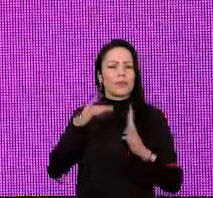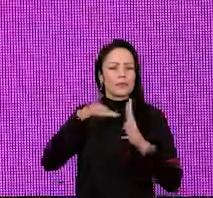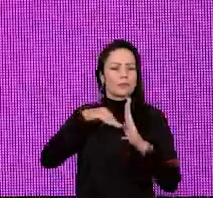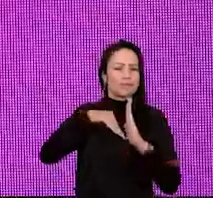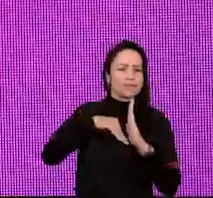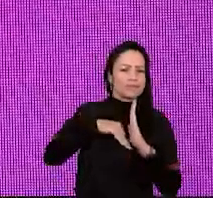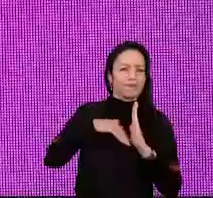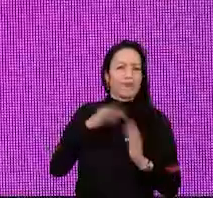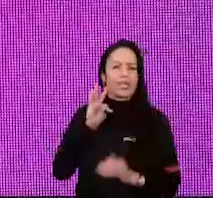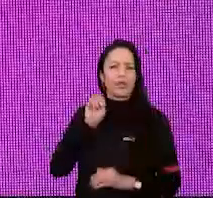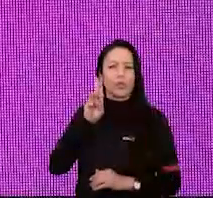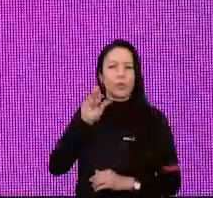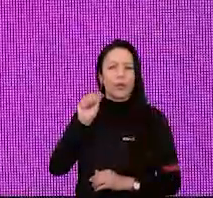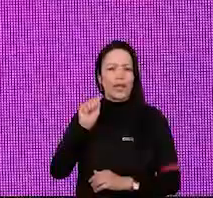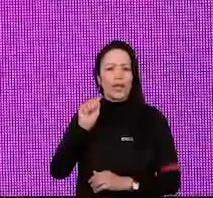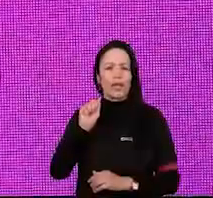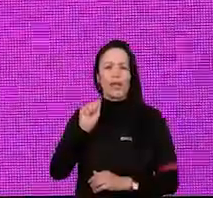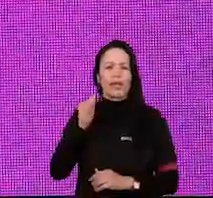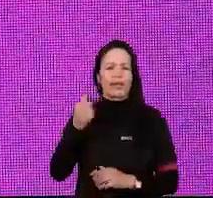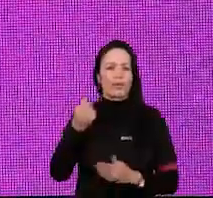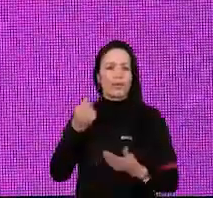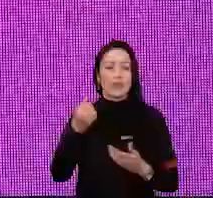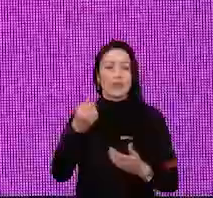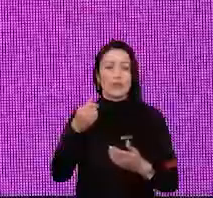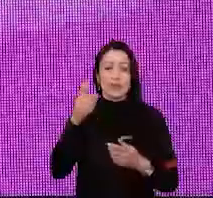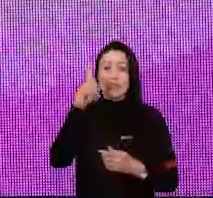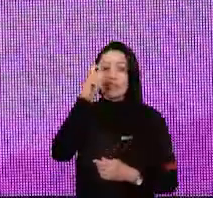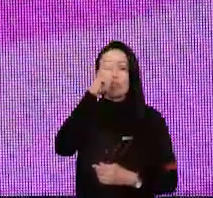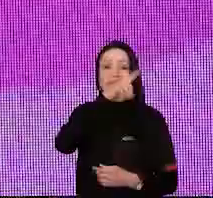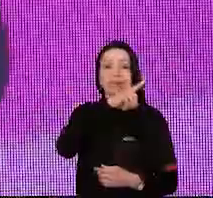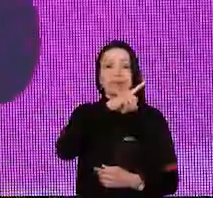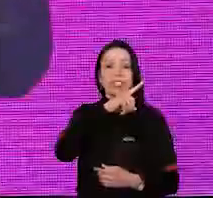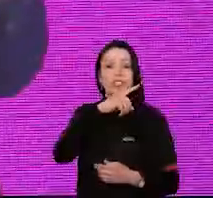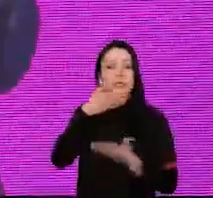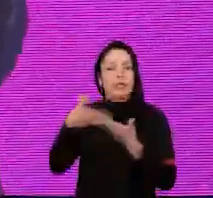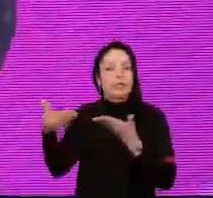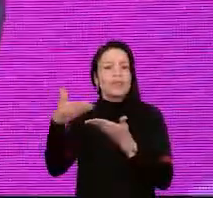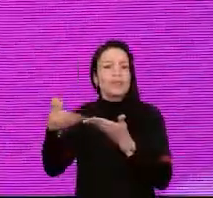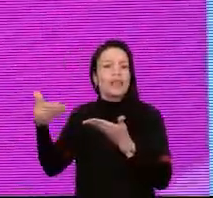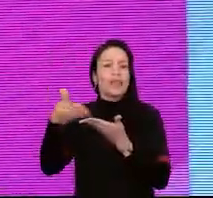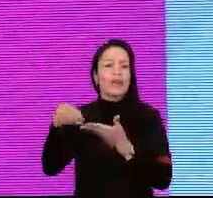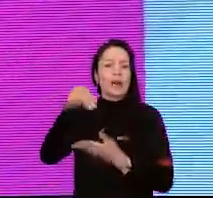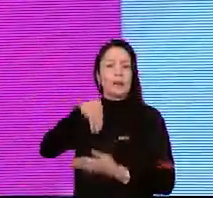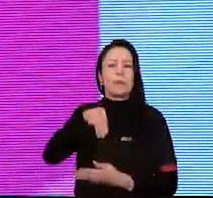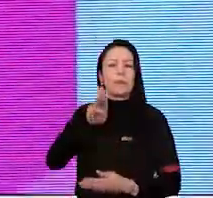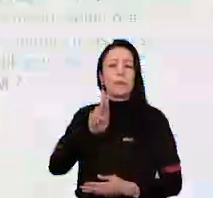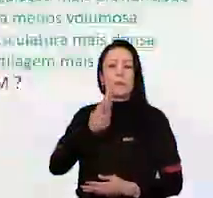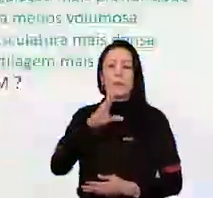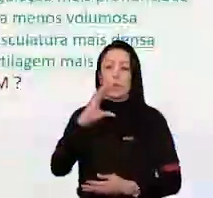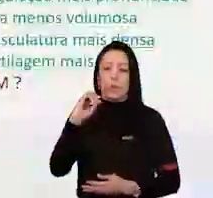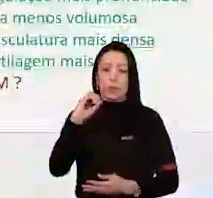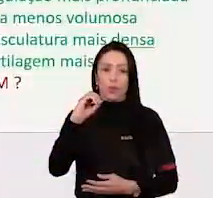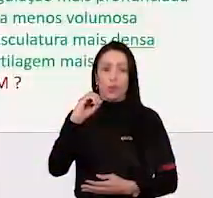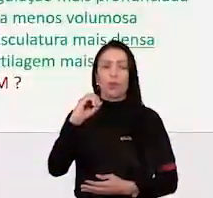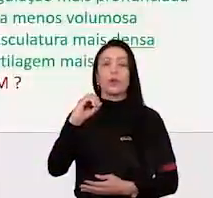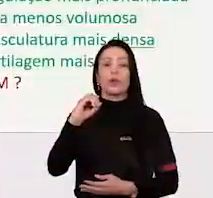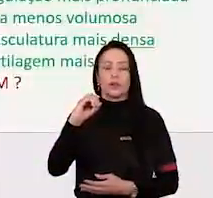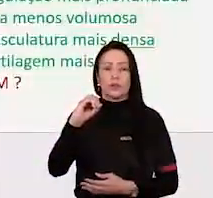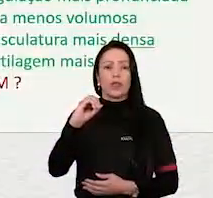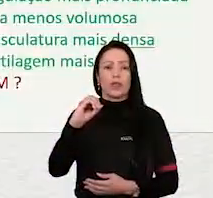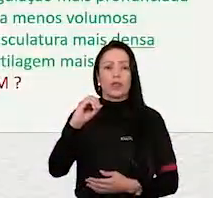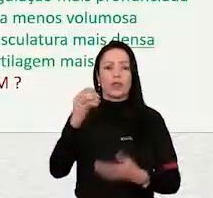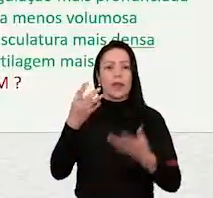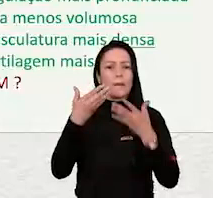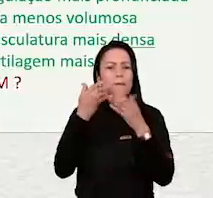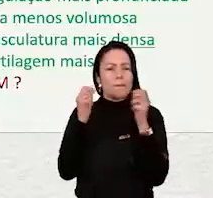da tuba, uma bula menos volumosa, então ela tem mais dificuldade de drenar o muco produzido, uma musculatura mais densa, e